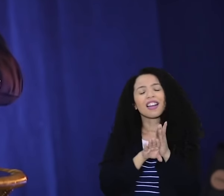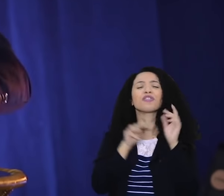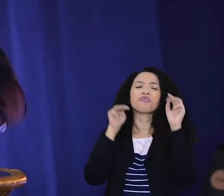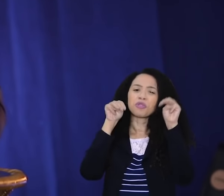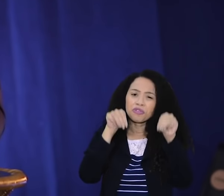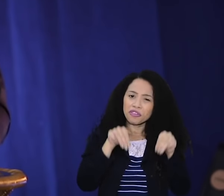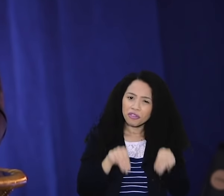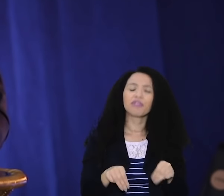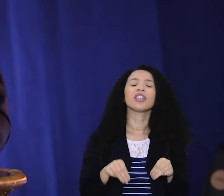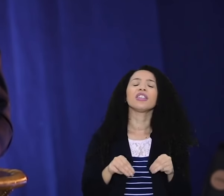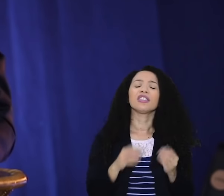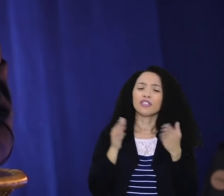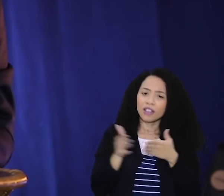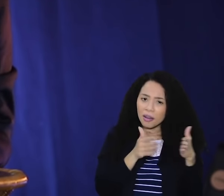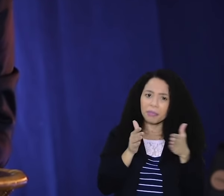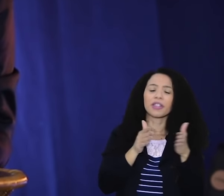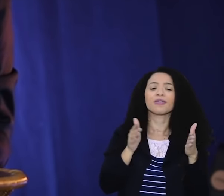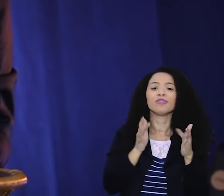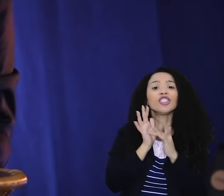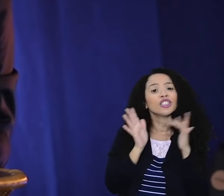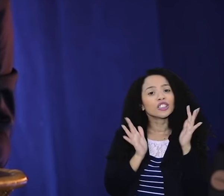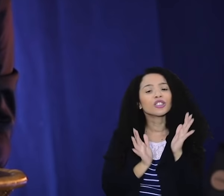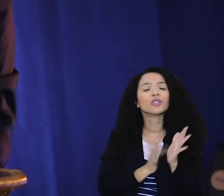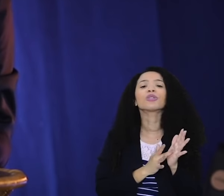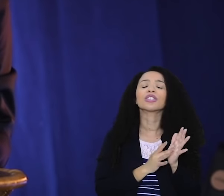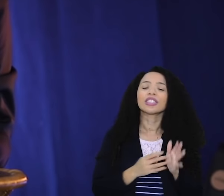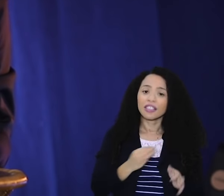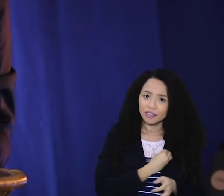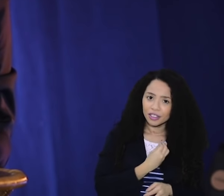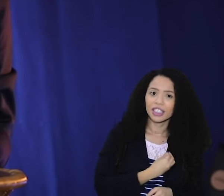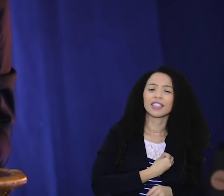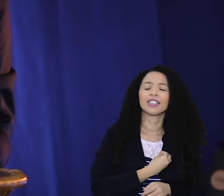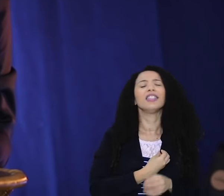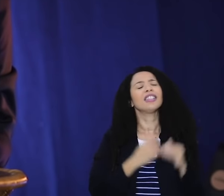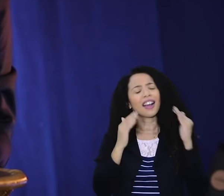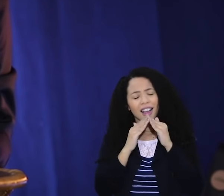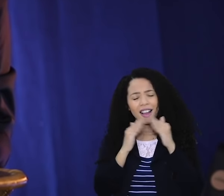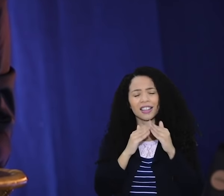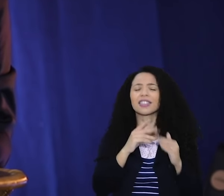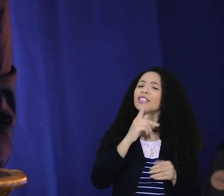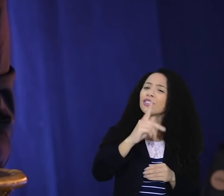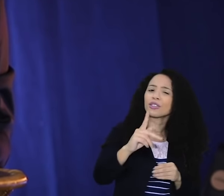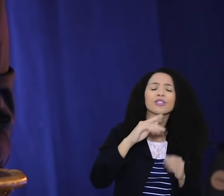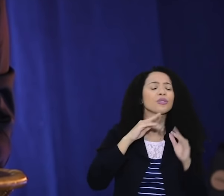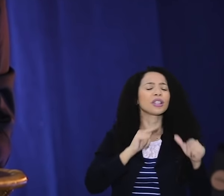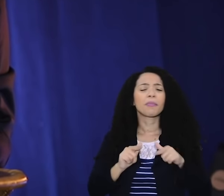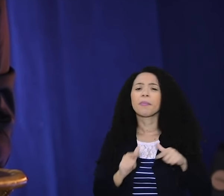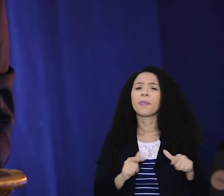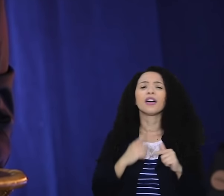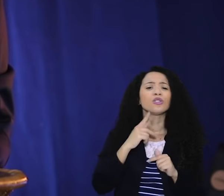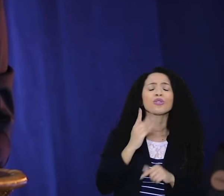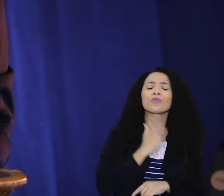da sua jornada, chegaram ao final do seu caminho. Jesus, na sua vida, no seu lar, nos seus